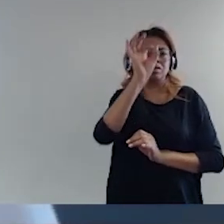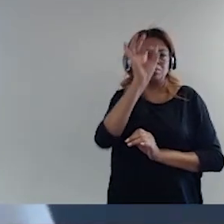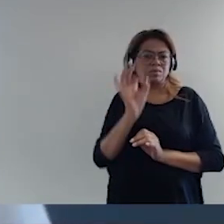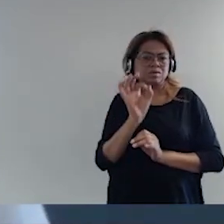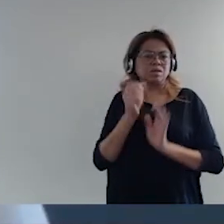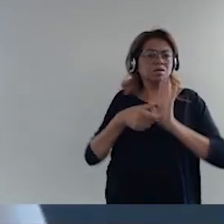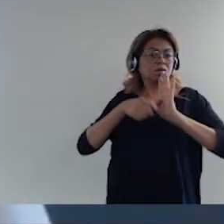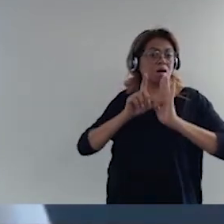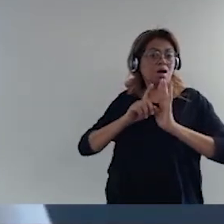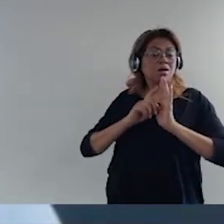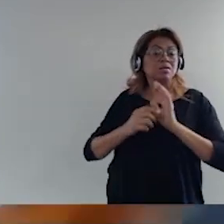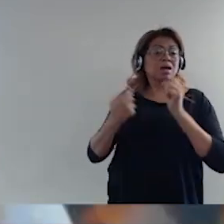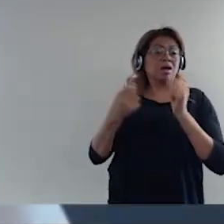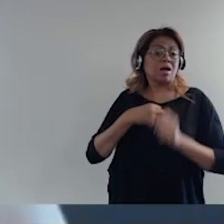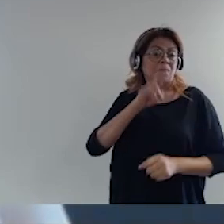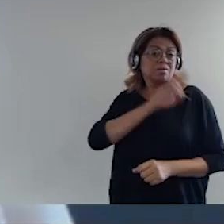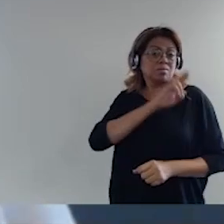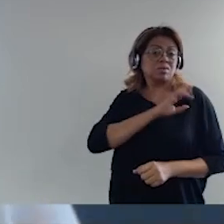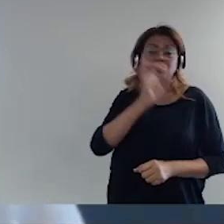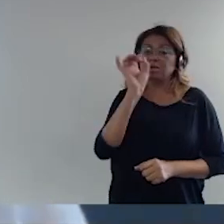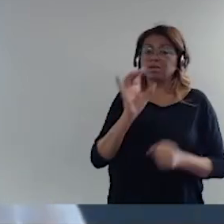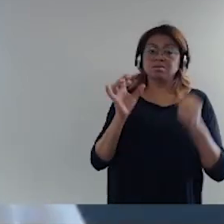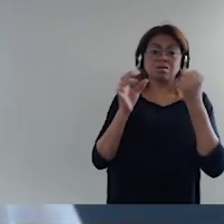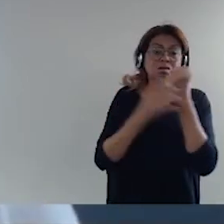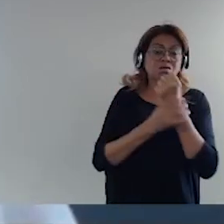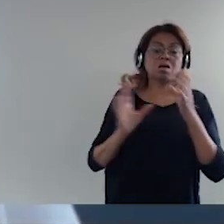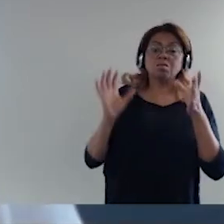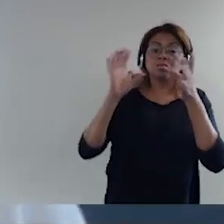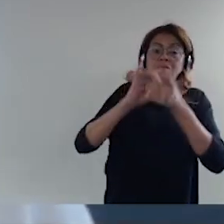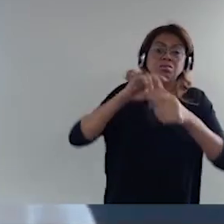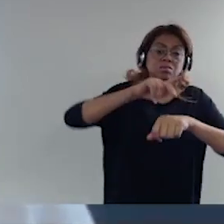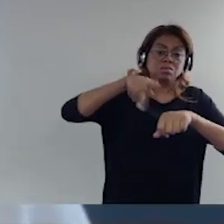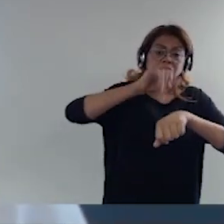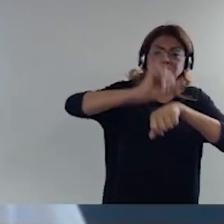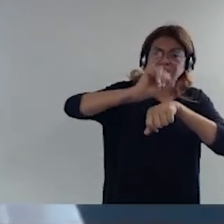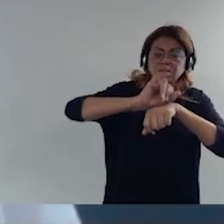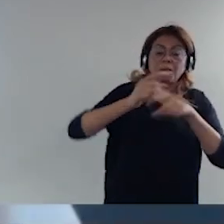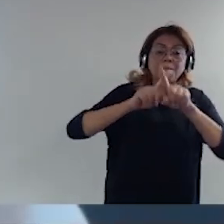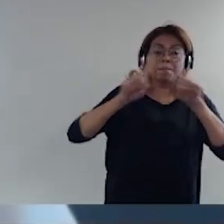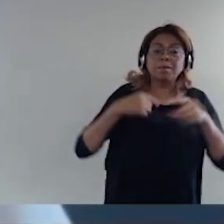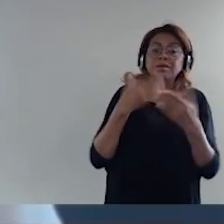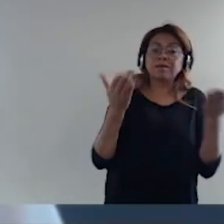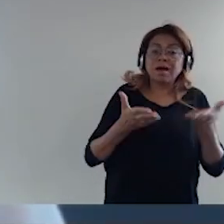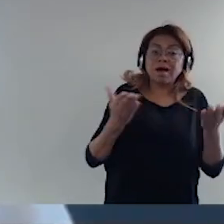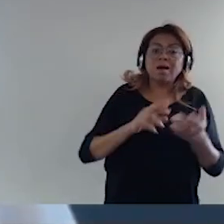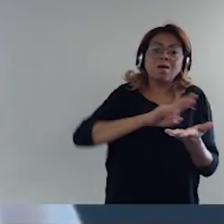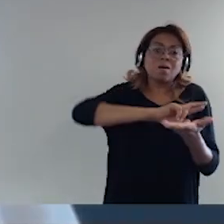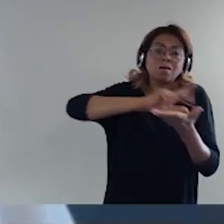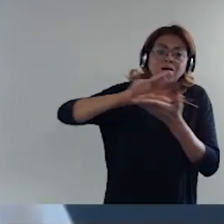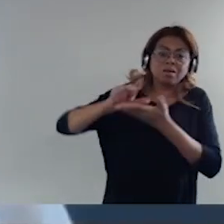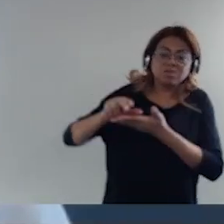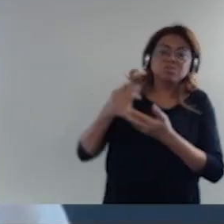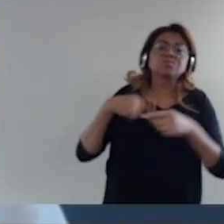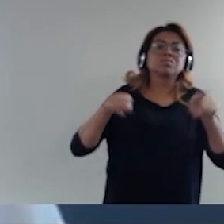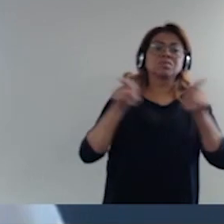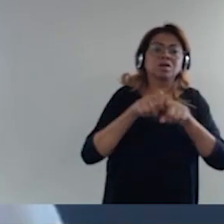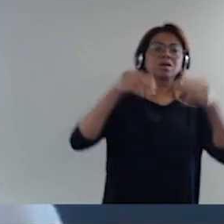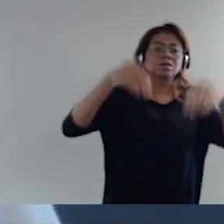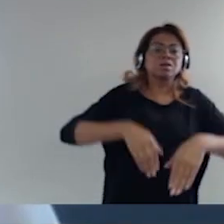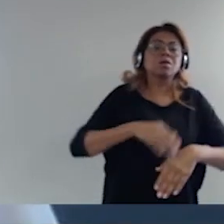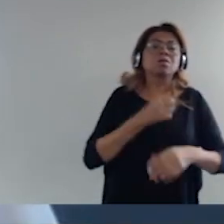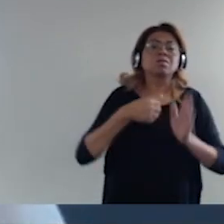menos de 40%, e esses gastos foram assumidos pelos estados e municípios. Não é de se estranhar que a